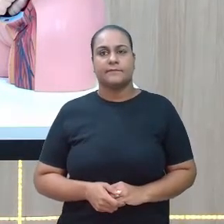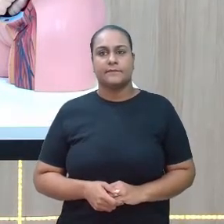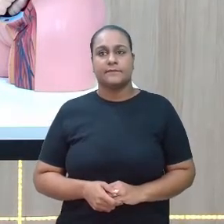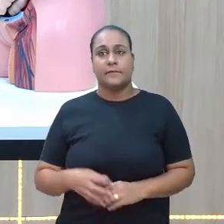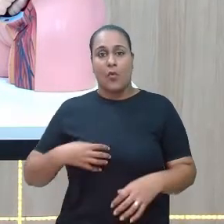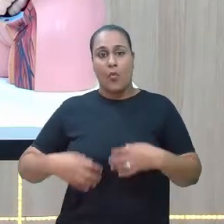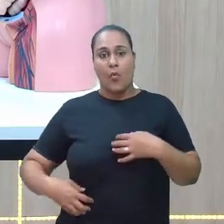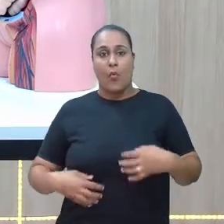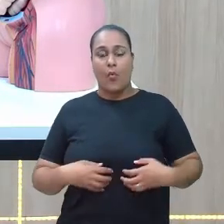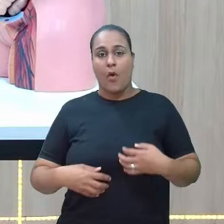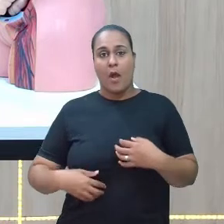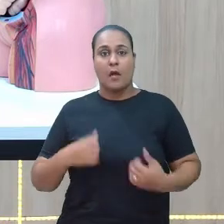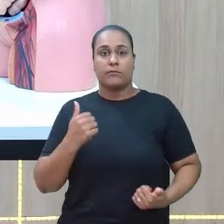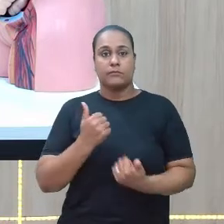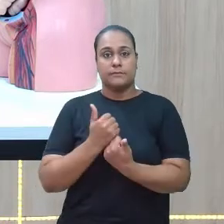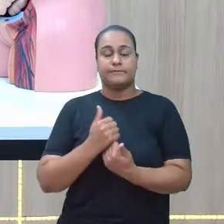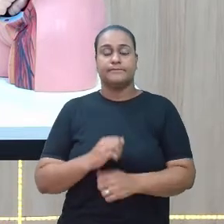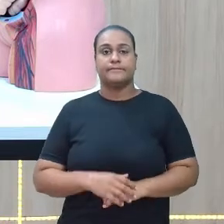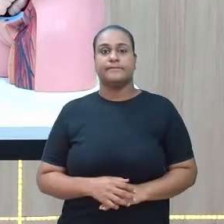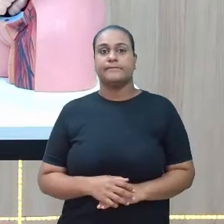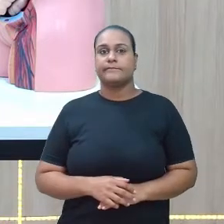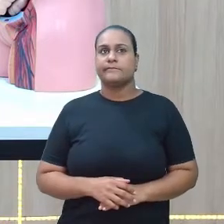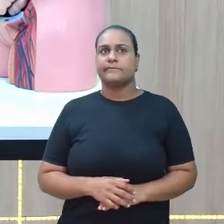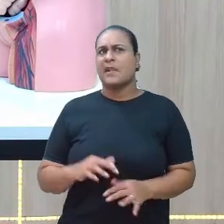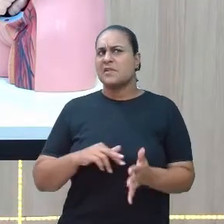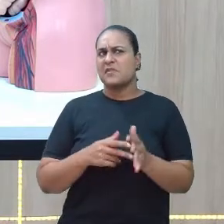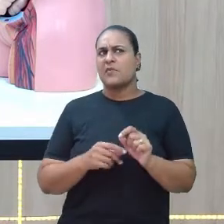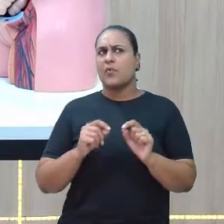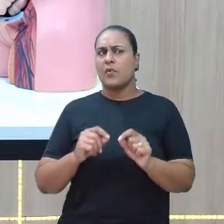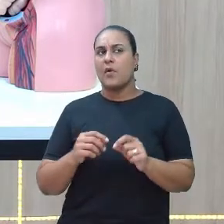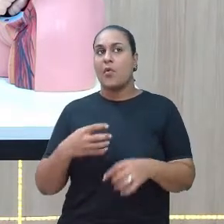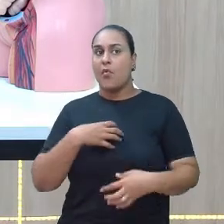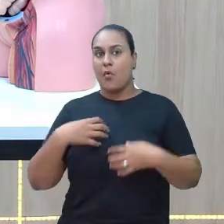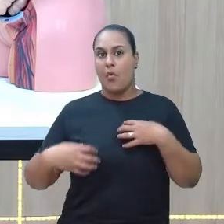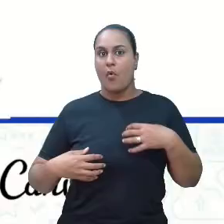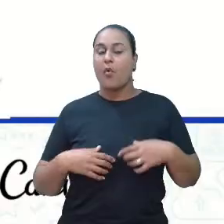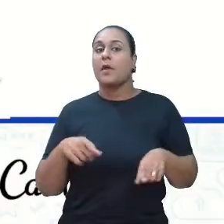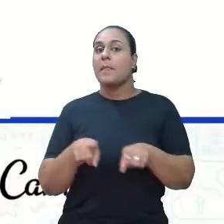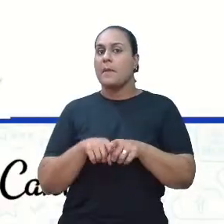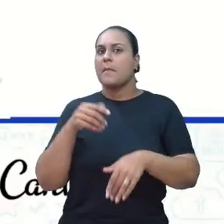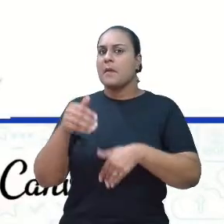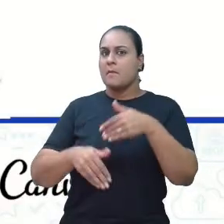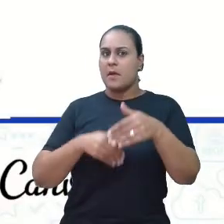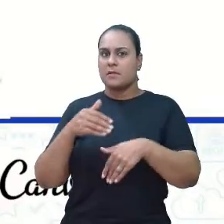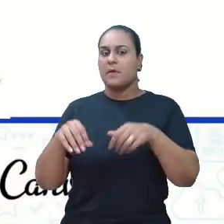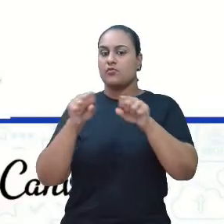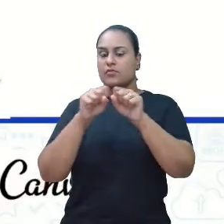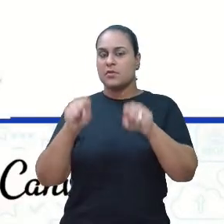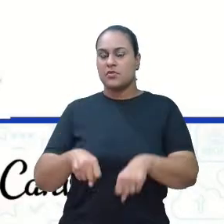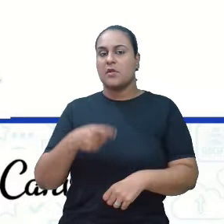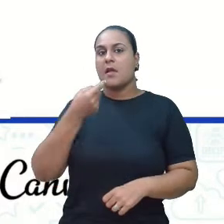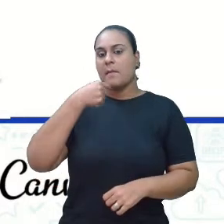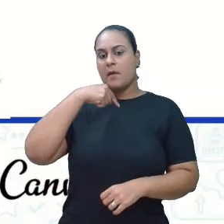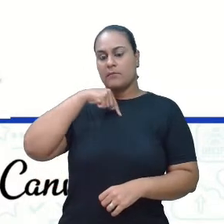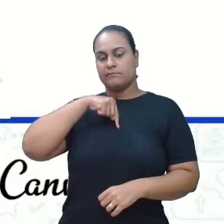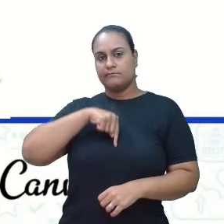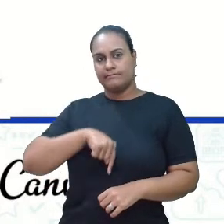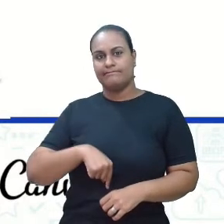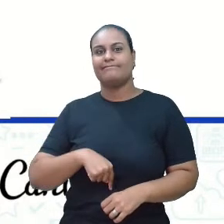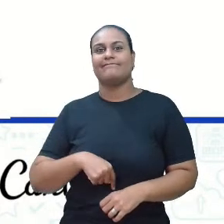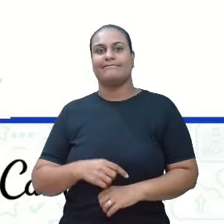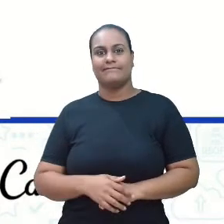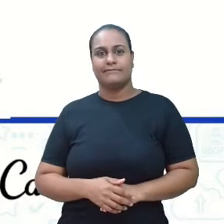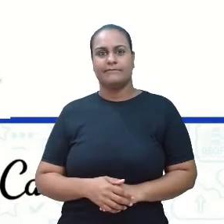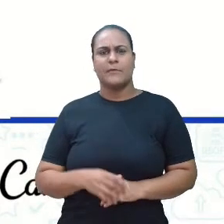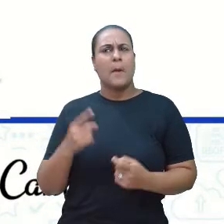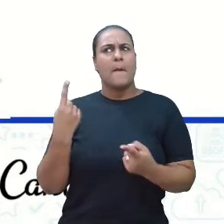Agora, os órgãos anexos, ou seja, aqueles órgãos que também participam da digestão, mas eles são anexos porque